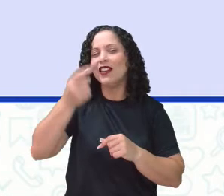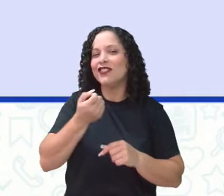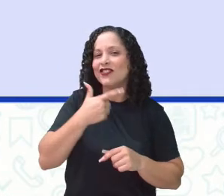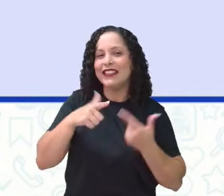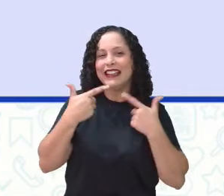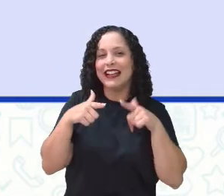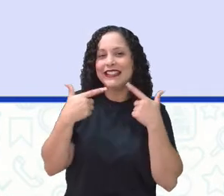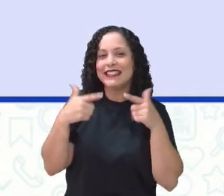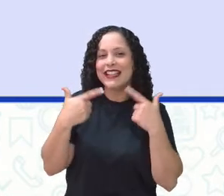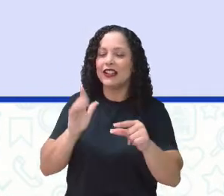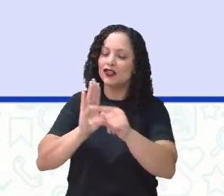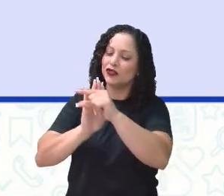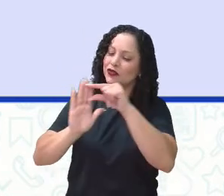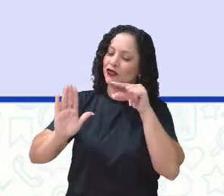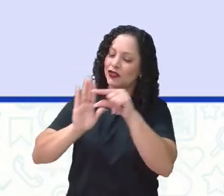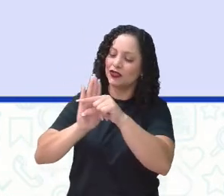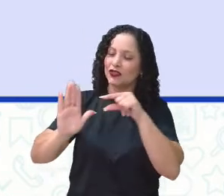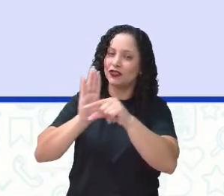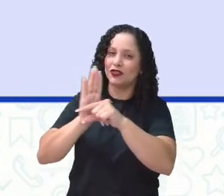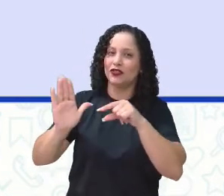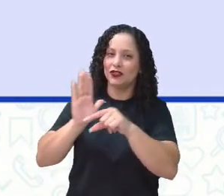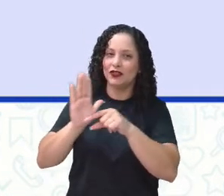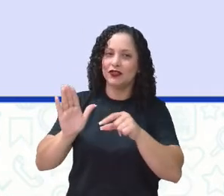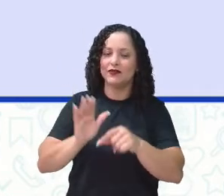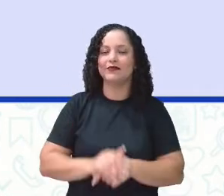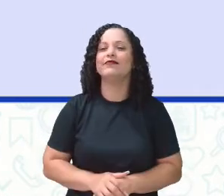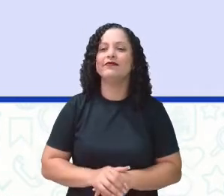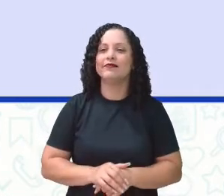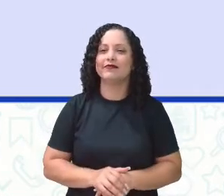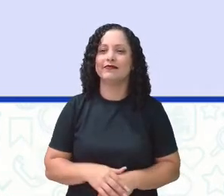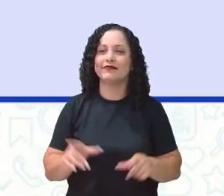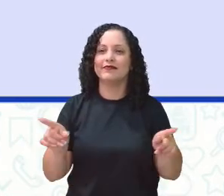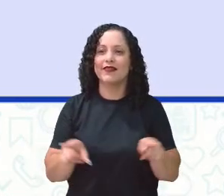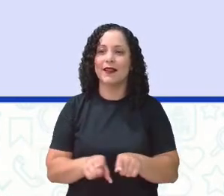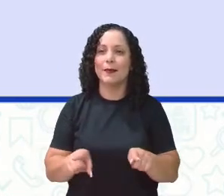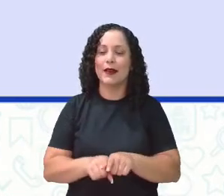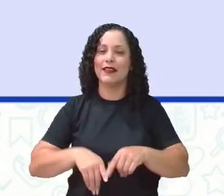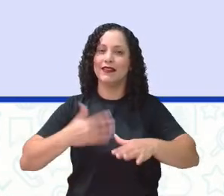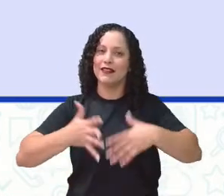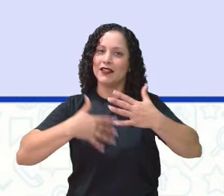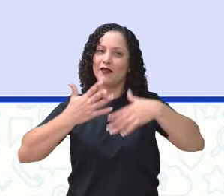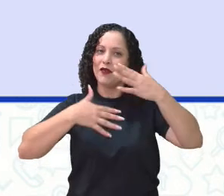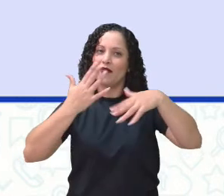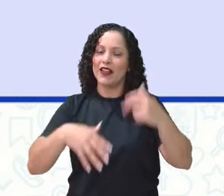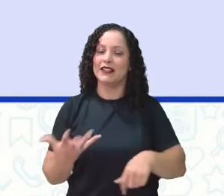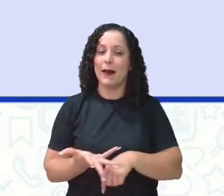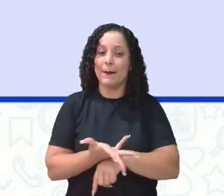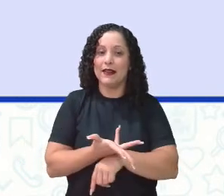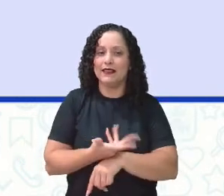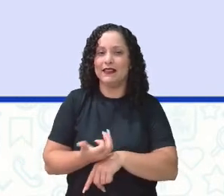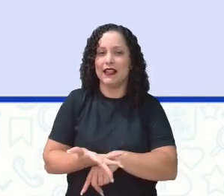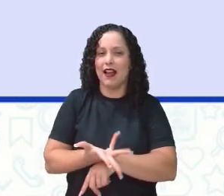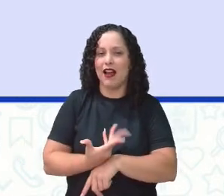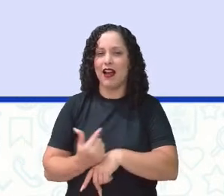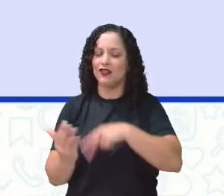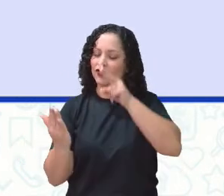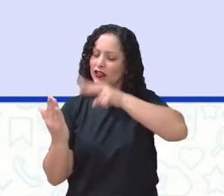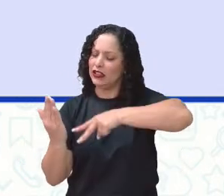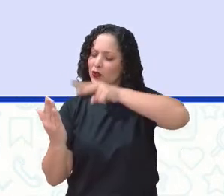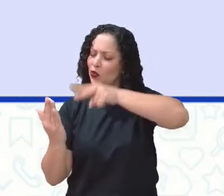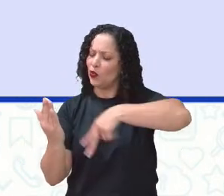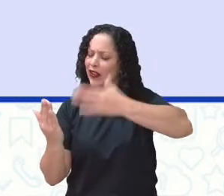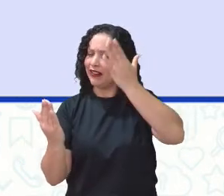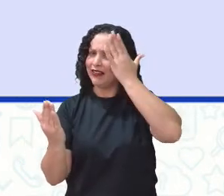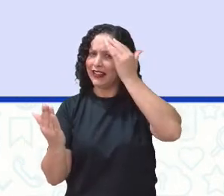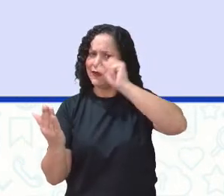partir da linguagem utilizada pelos autores, desenvolver as habilidades de leitura e